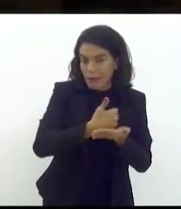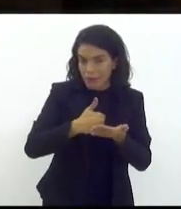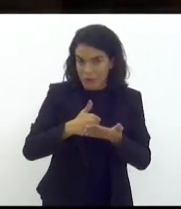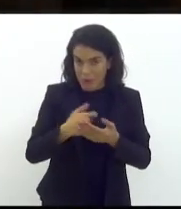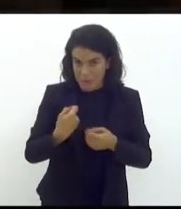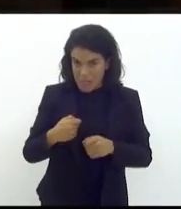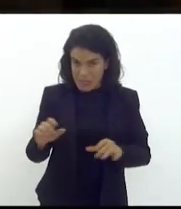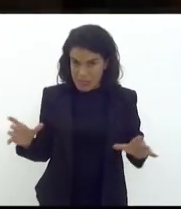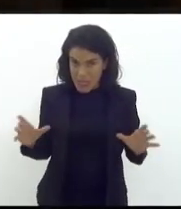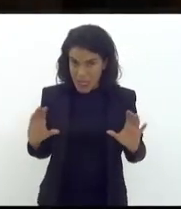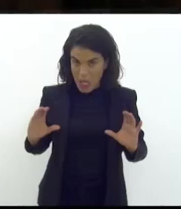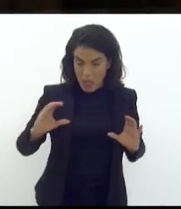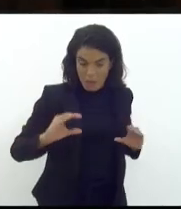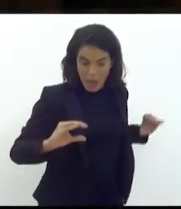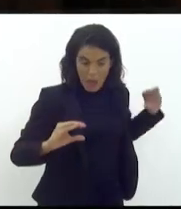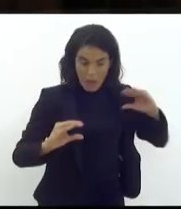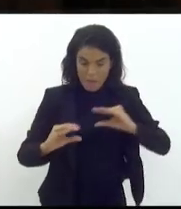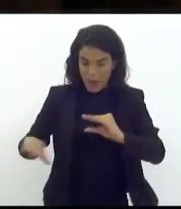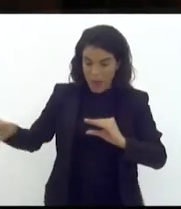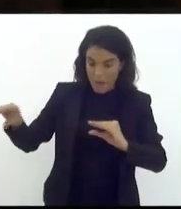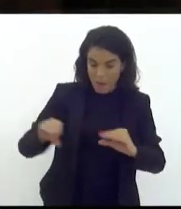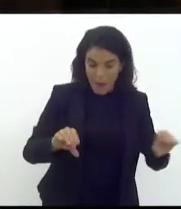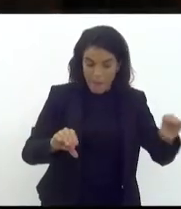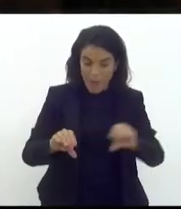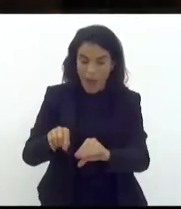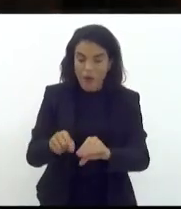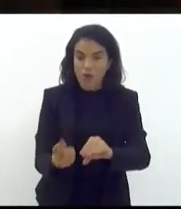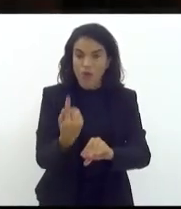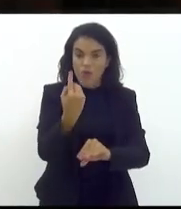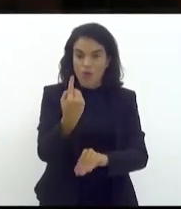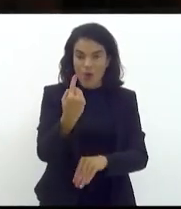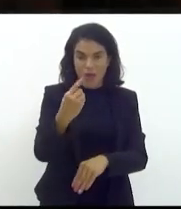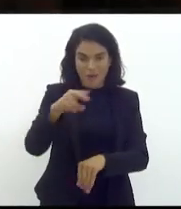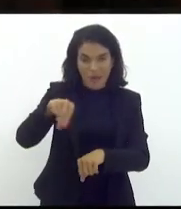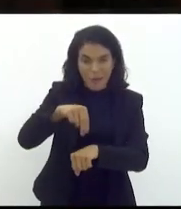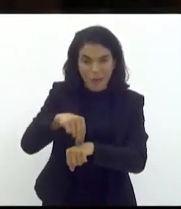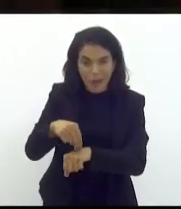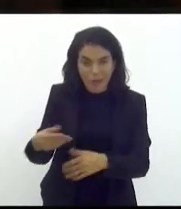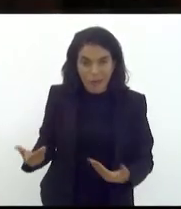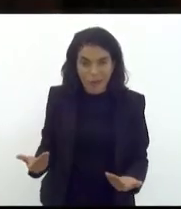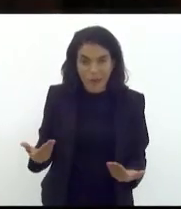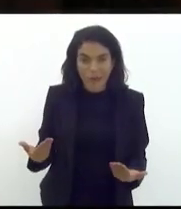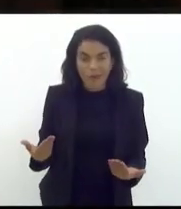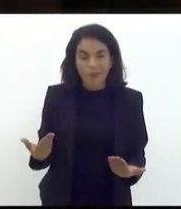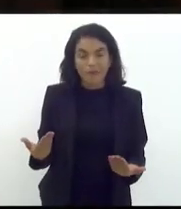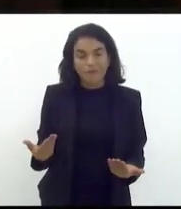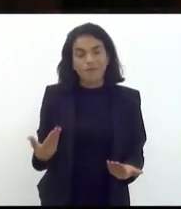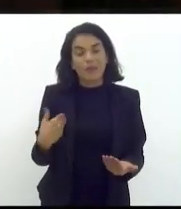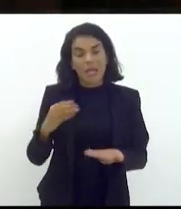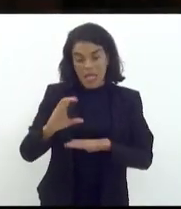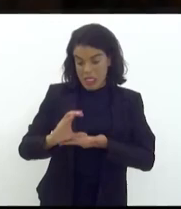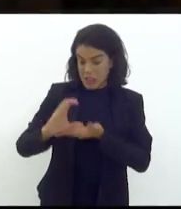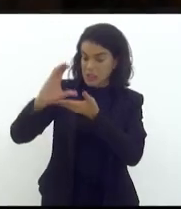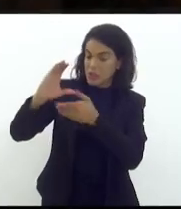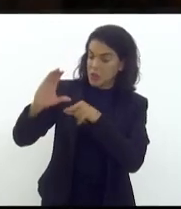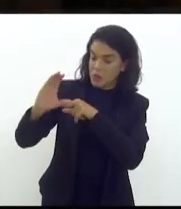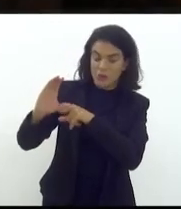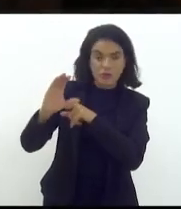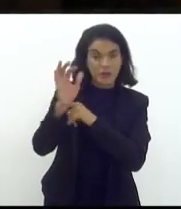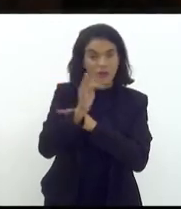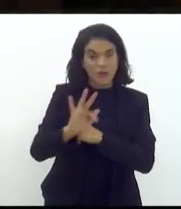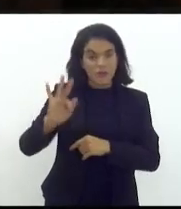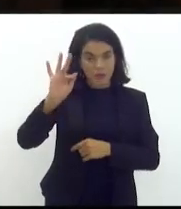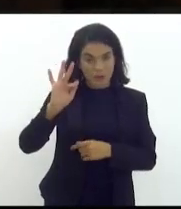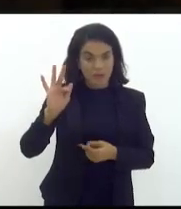centralizar na União esse esse conselho federativo